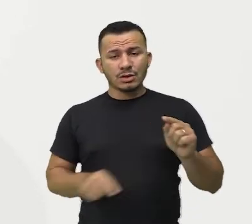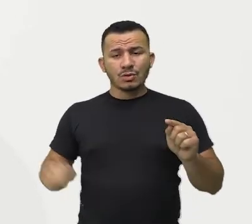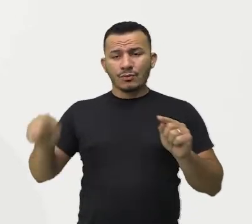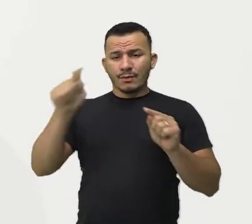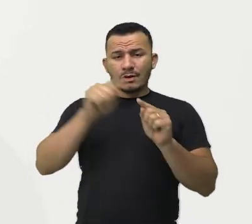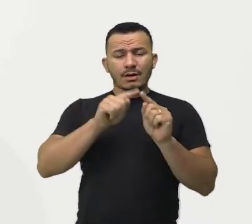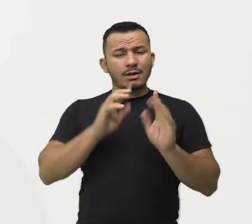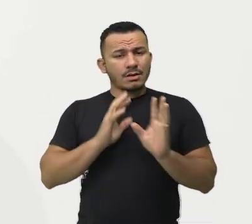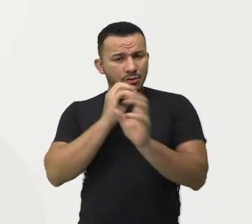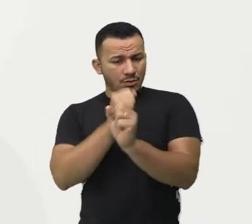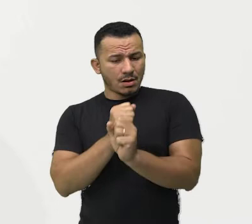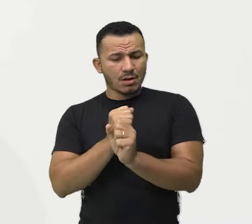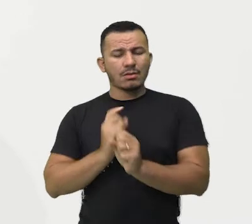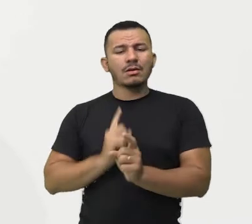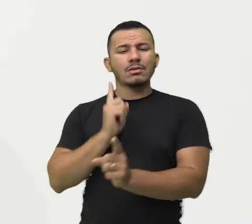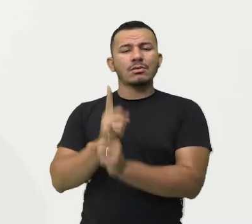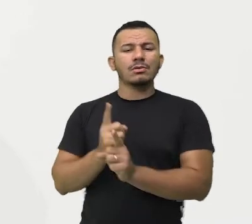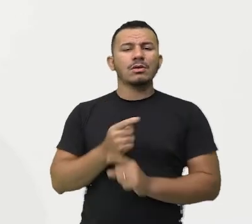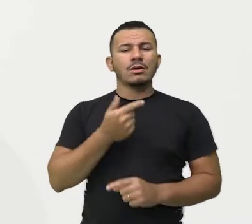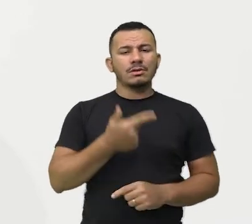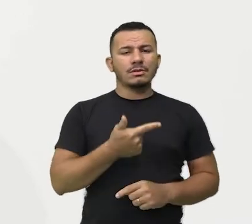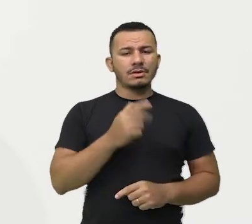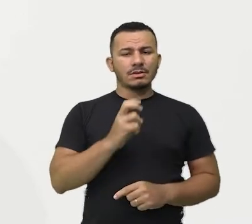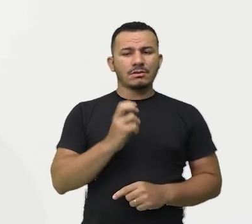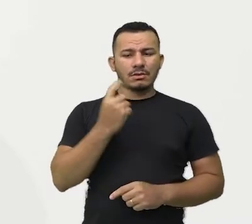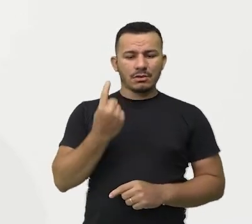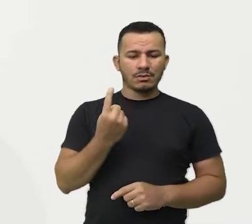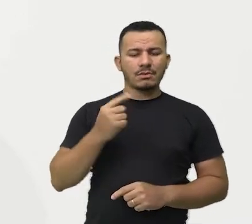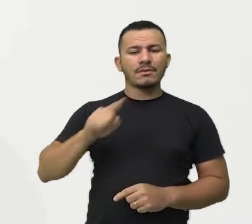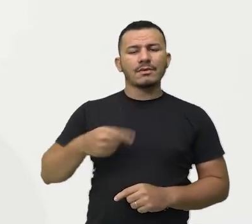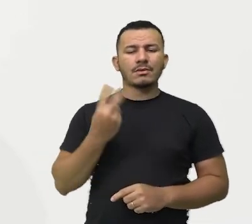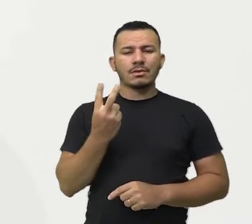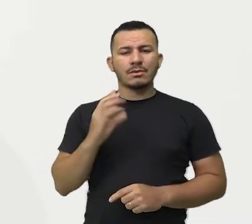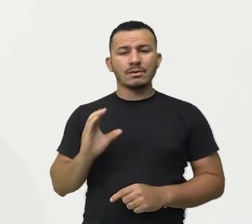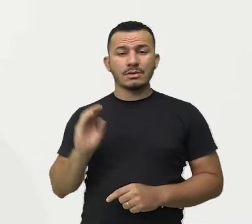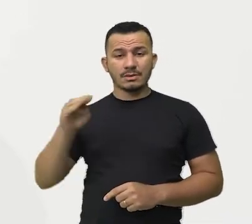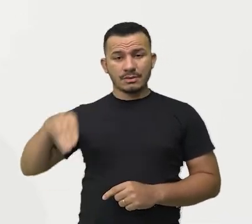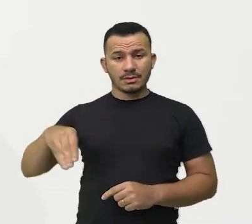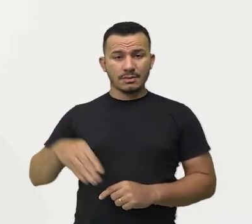o comprimento da circunferência para essa nossa primeira questão é